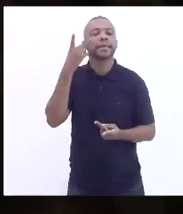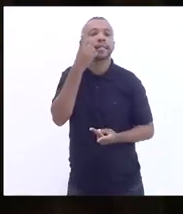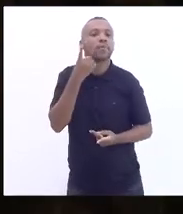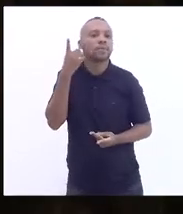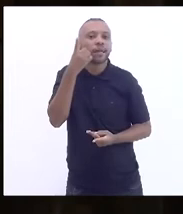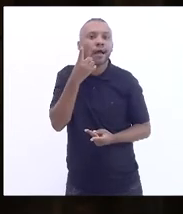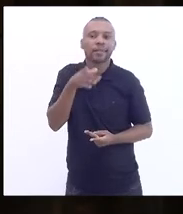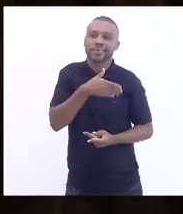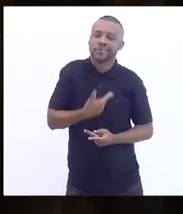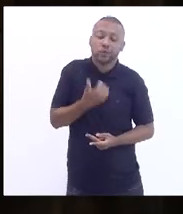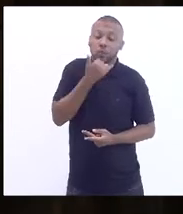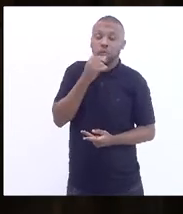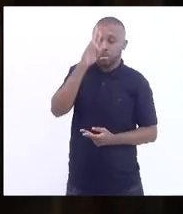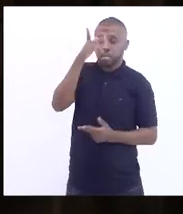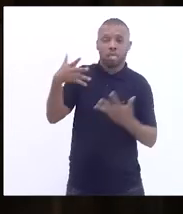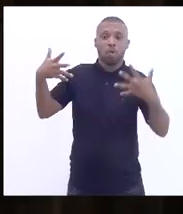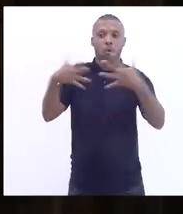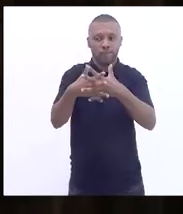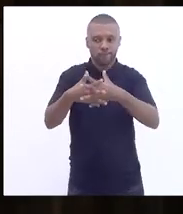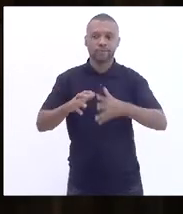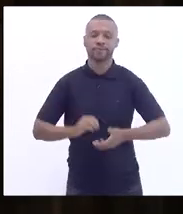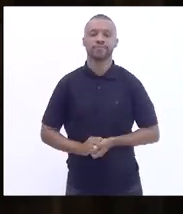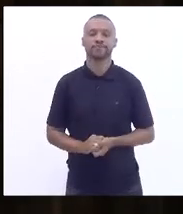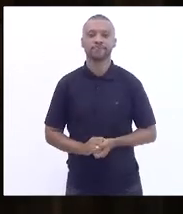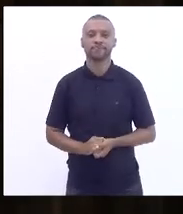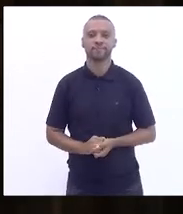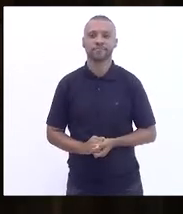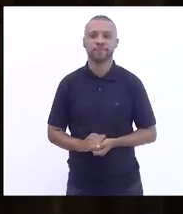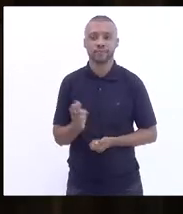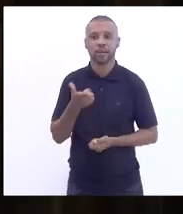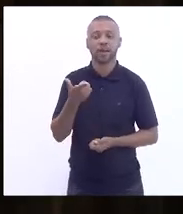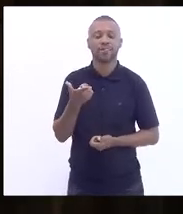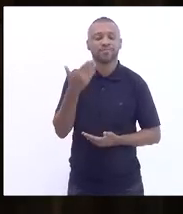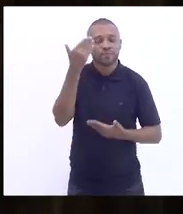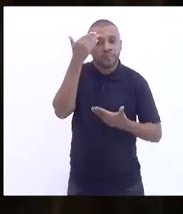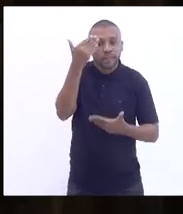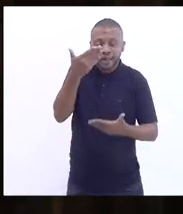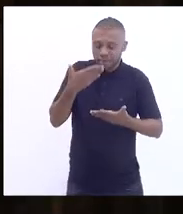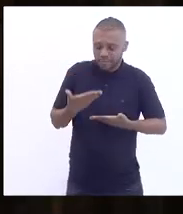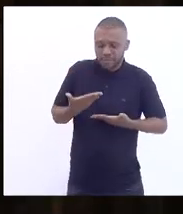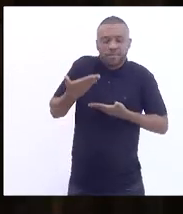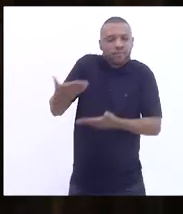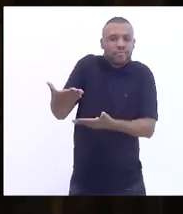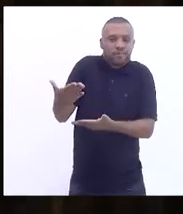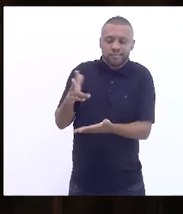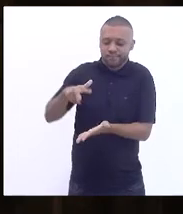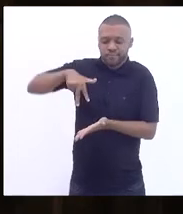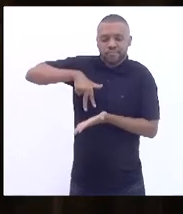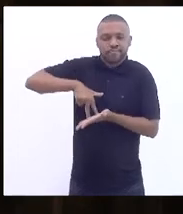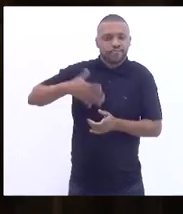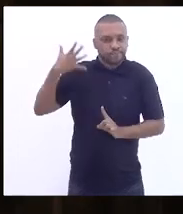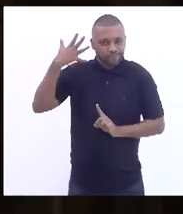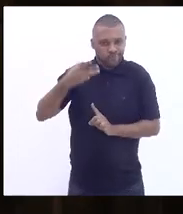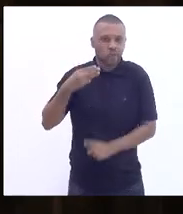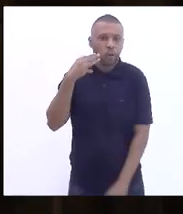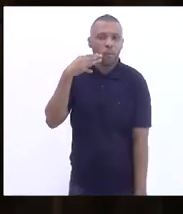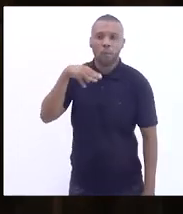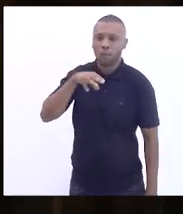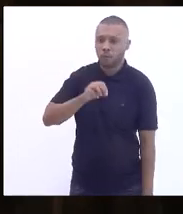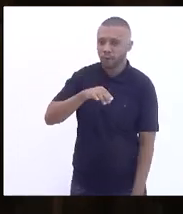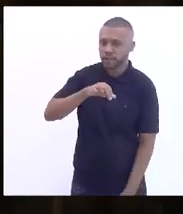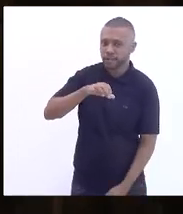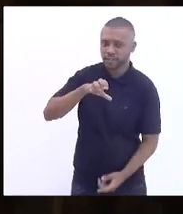na estaduais Desculpa é por esse convite aqui né Mônica